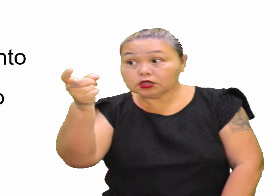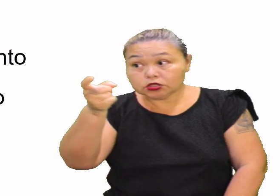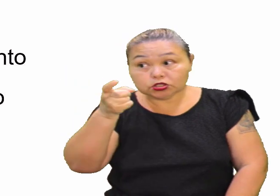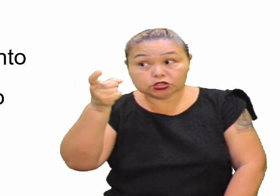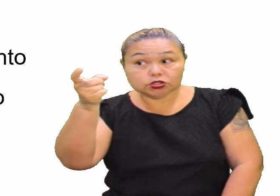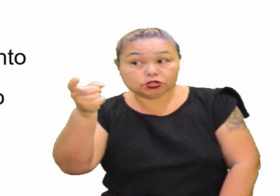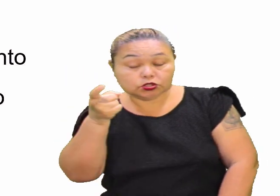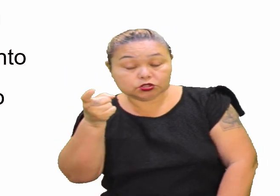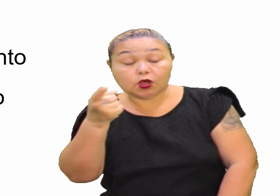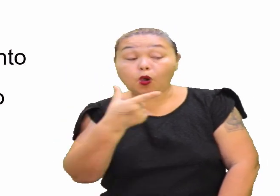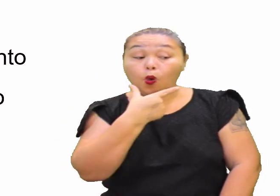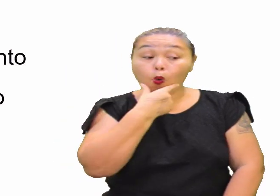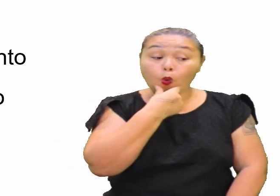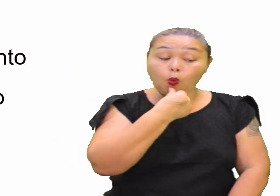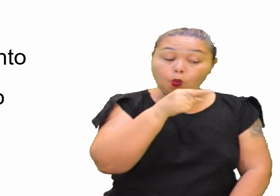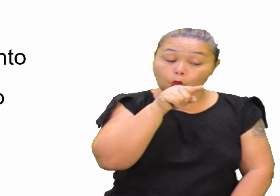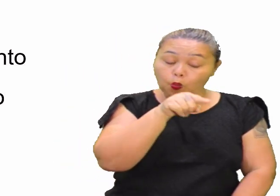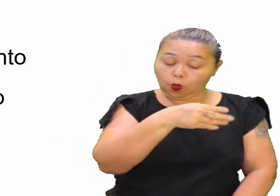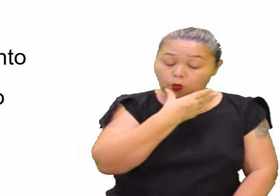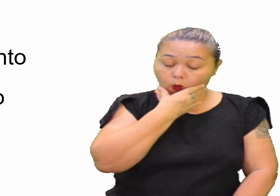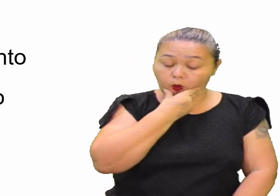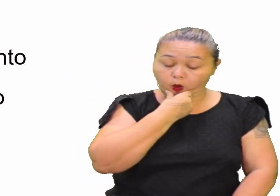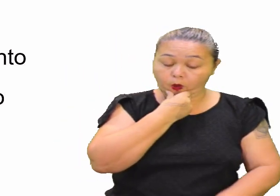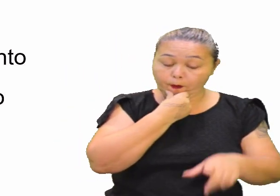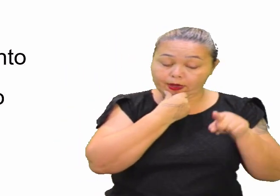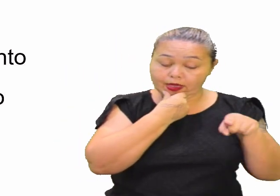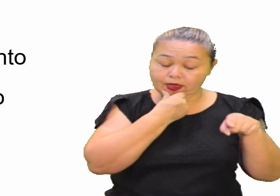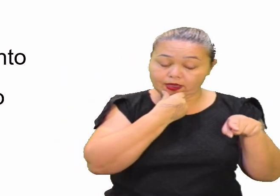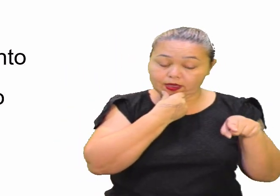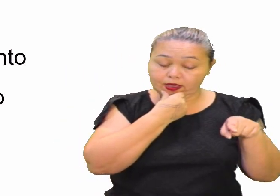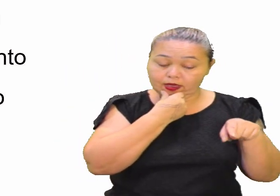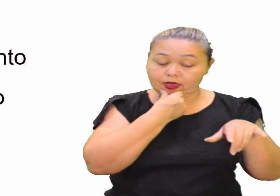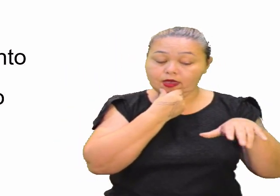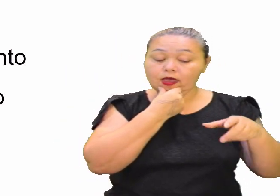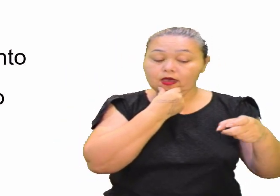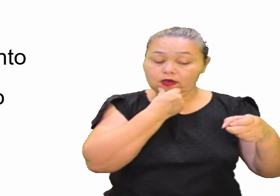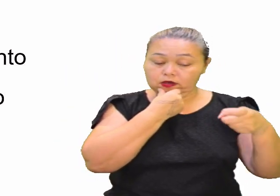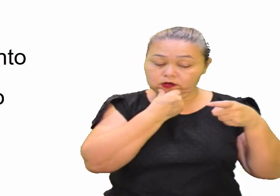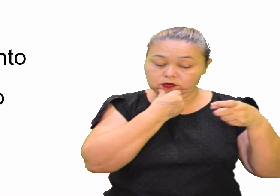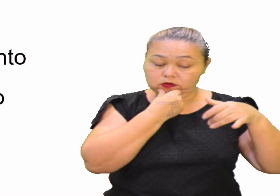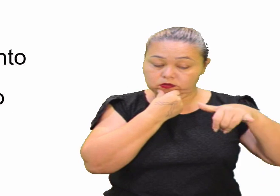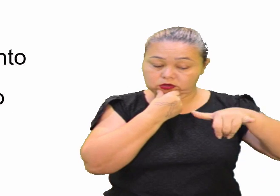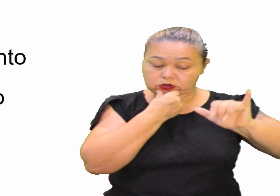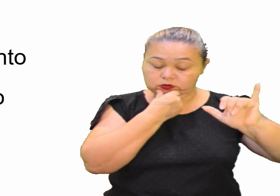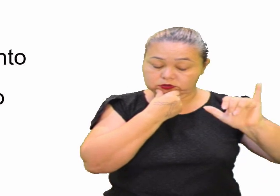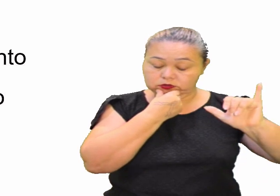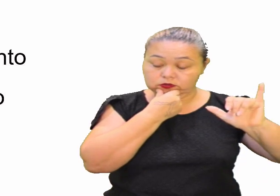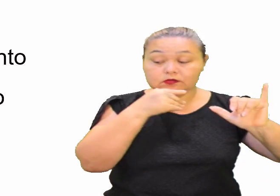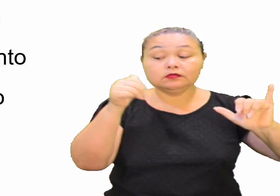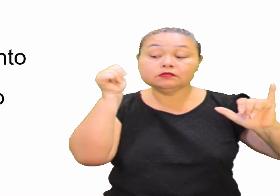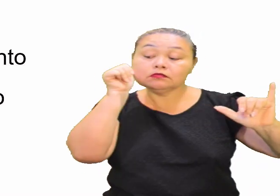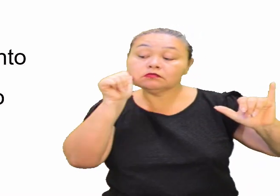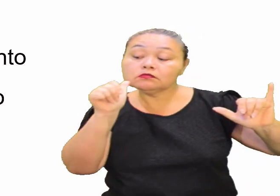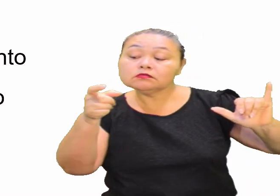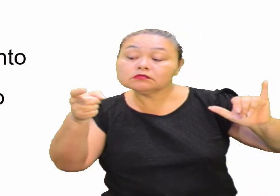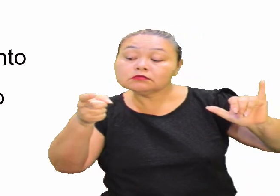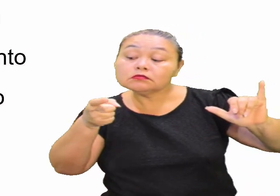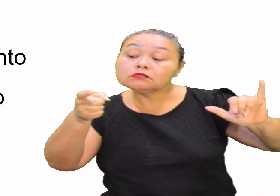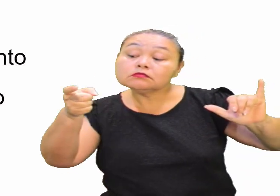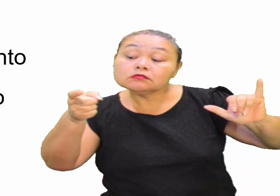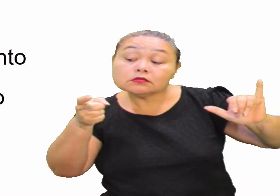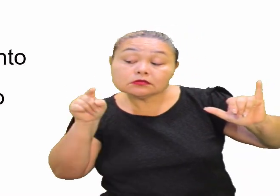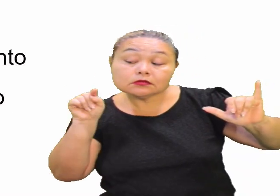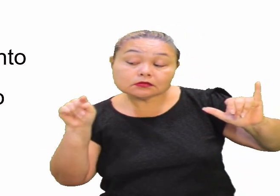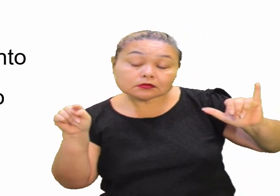Professor, quando a gente fala sobre as probabilidades dentro do